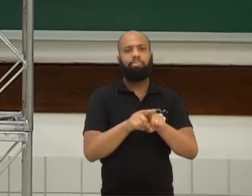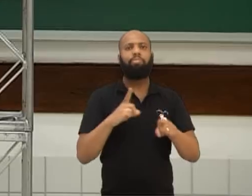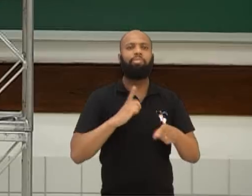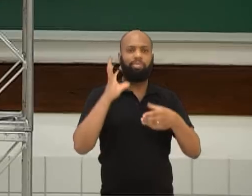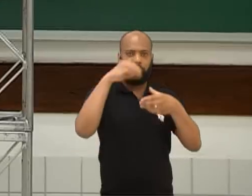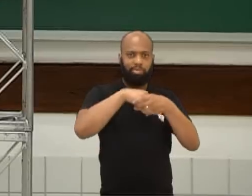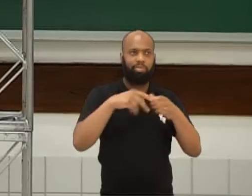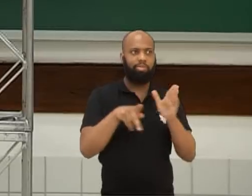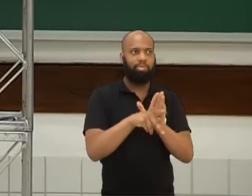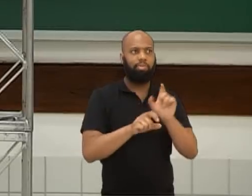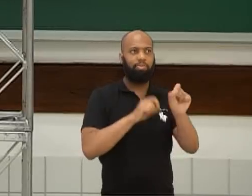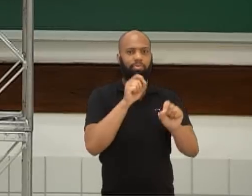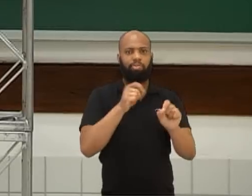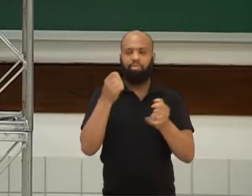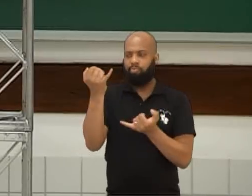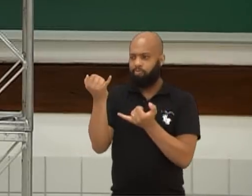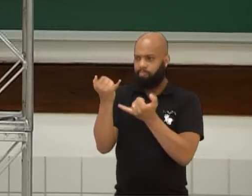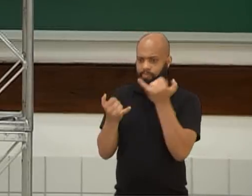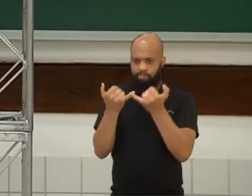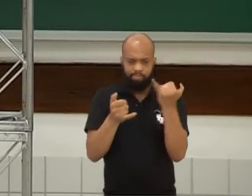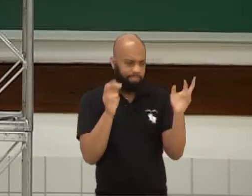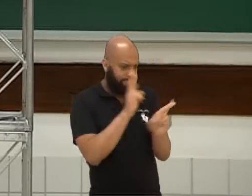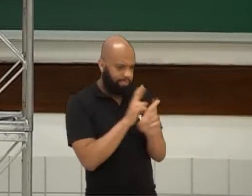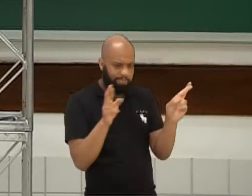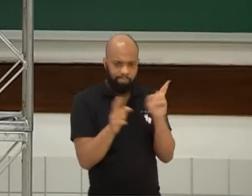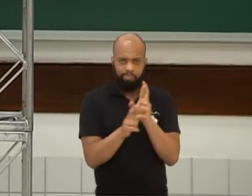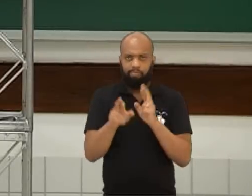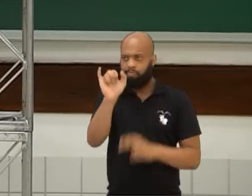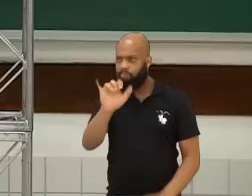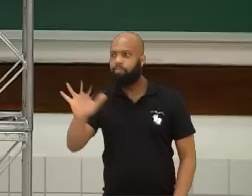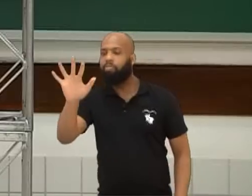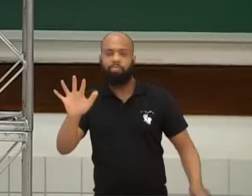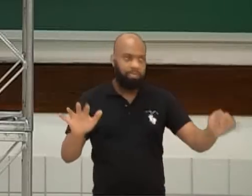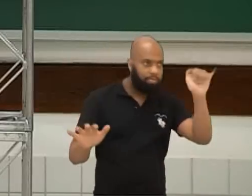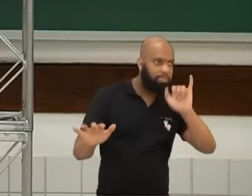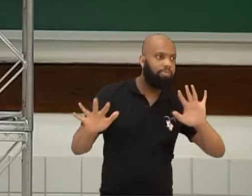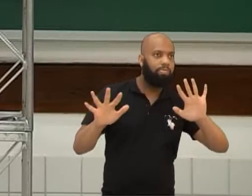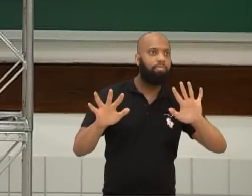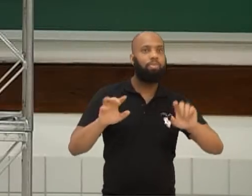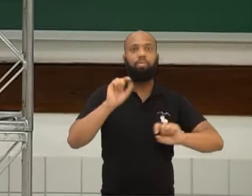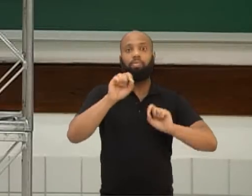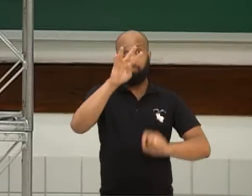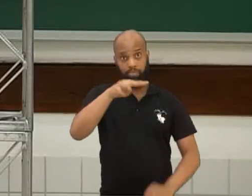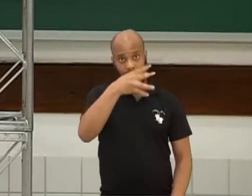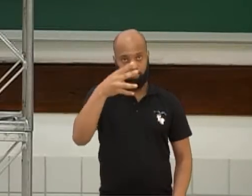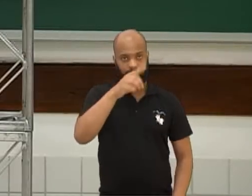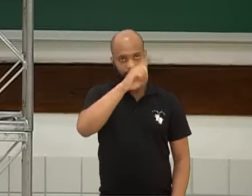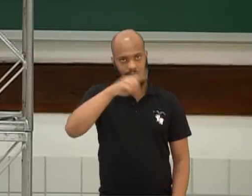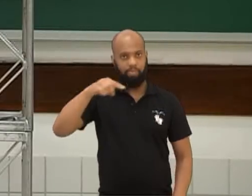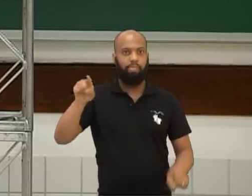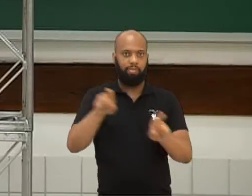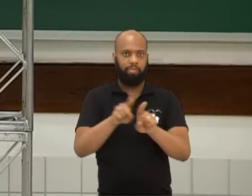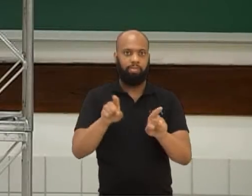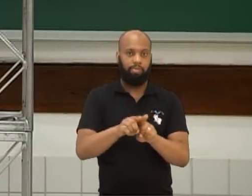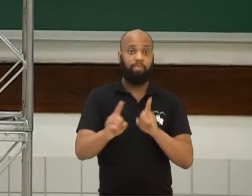com essa ideia de associação de desenhos, figuras, ilustrações, que são as tabelas e os gráficos.